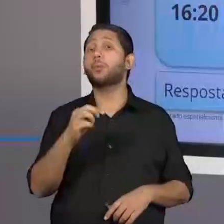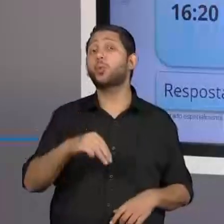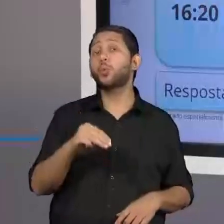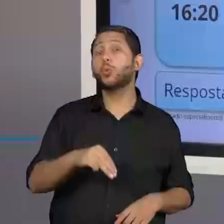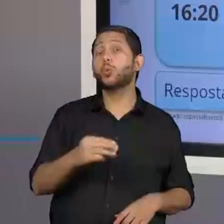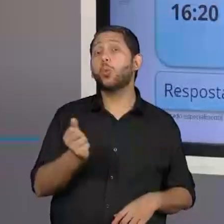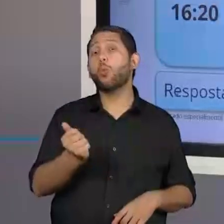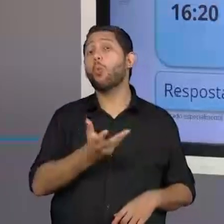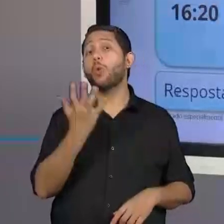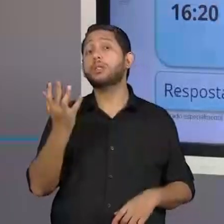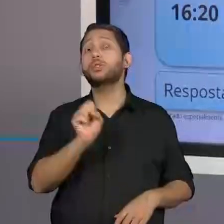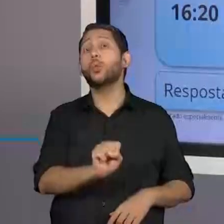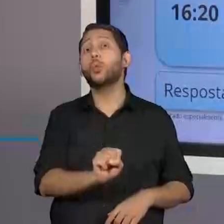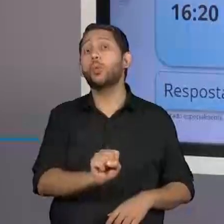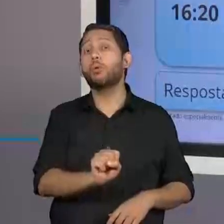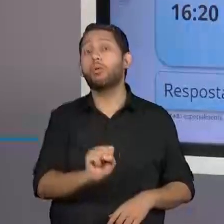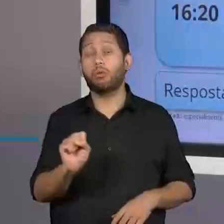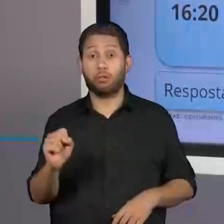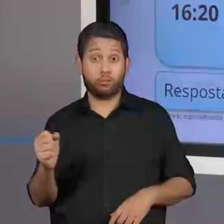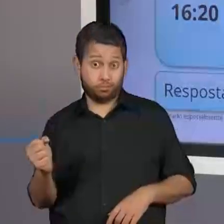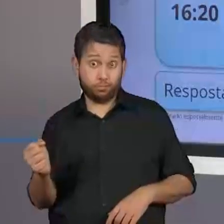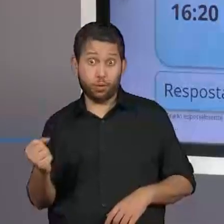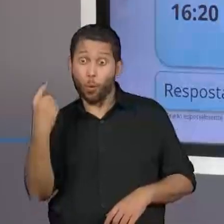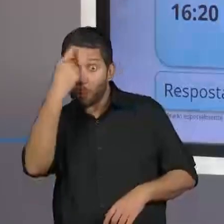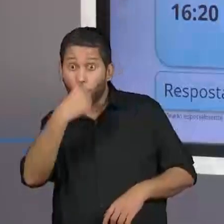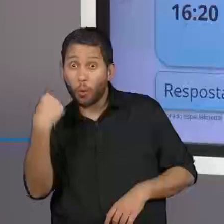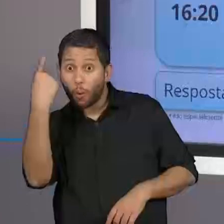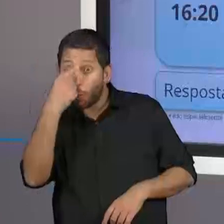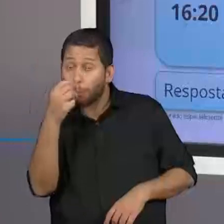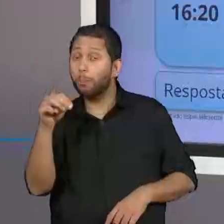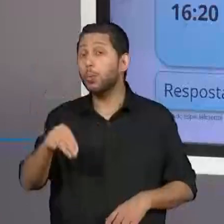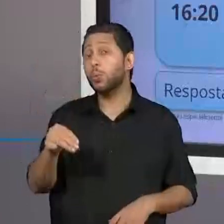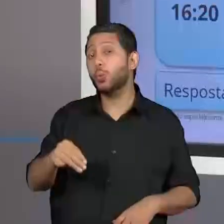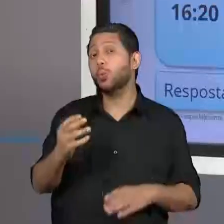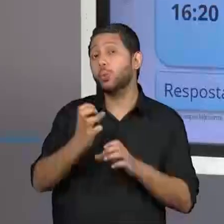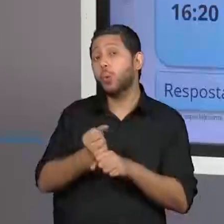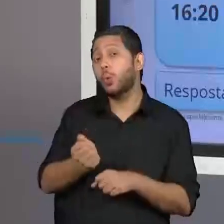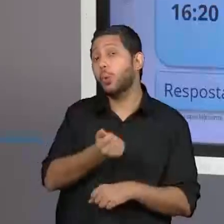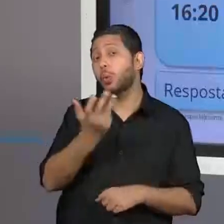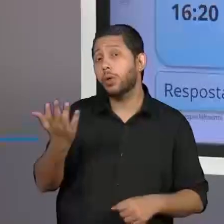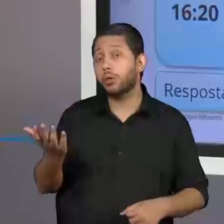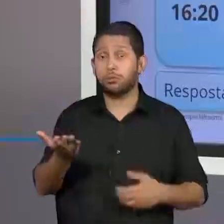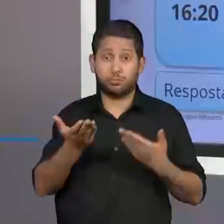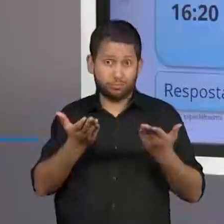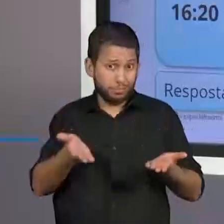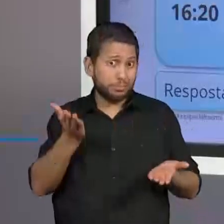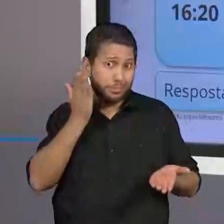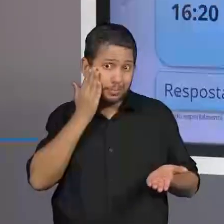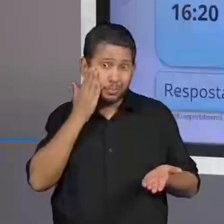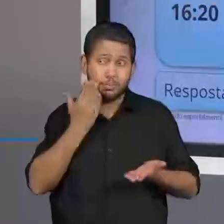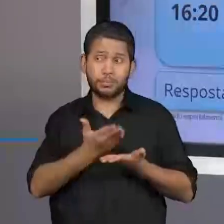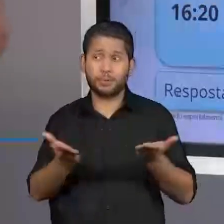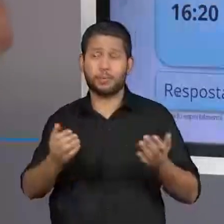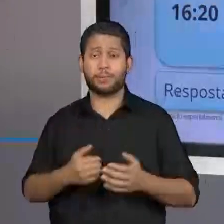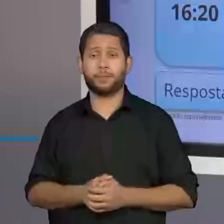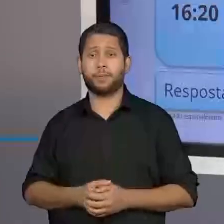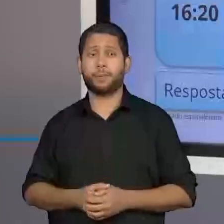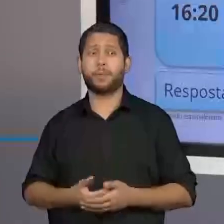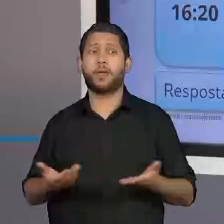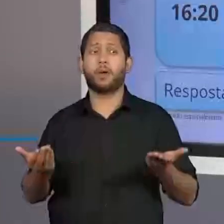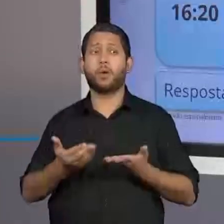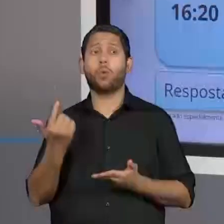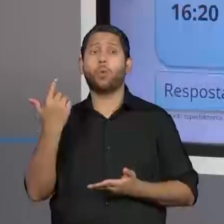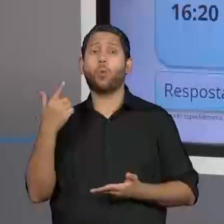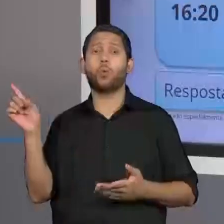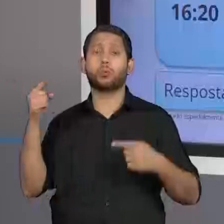1 hora. Tudo isso é importante para a gente poder resolver problemas com horas. E então, vou deixar um outro